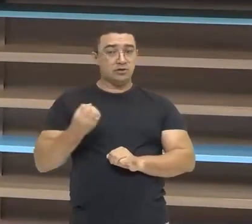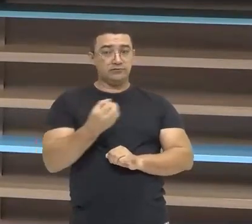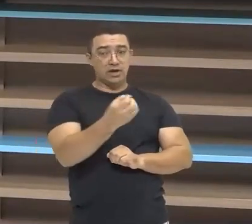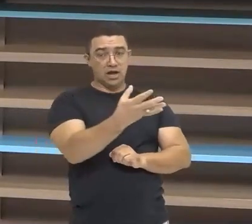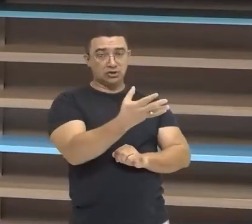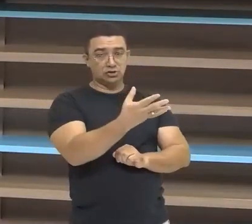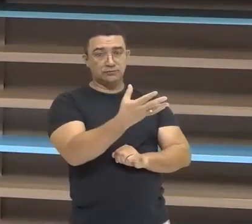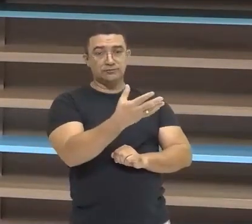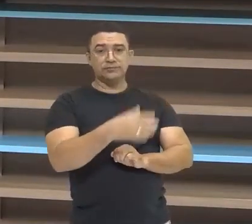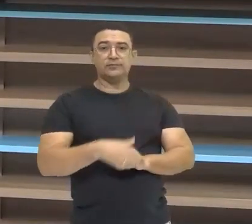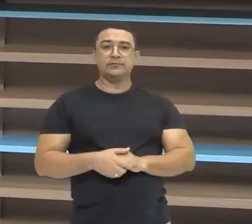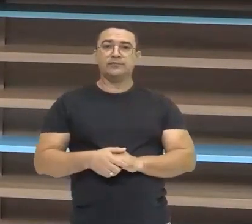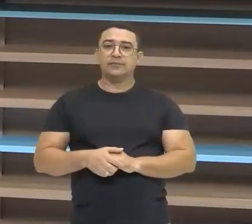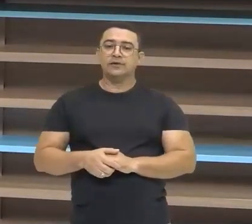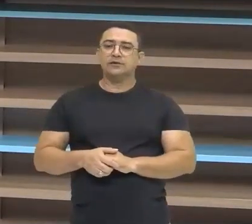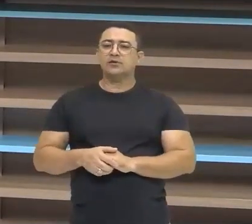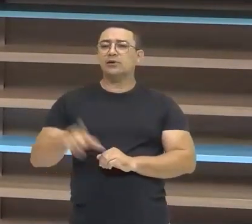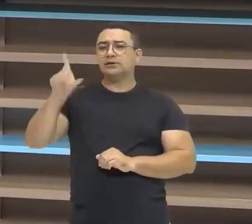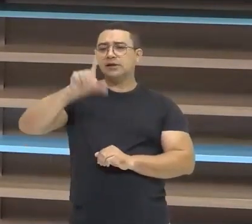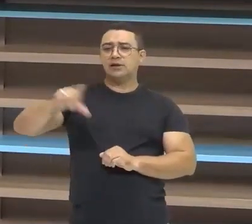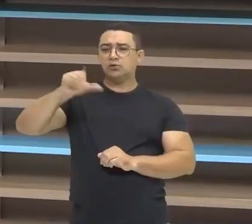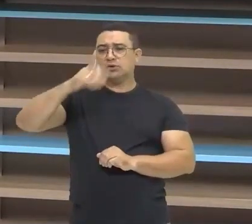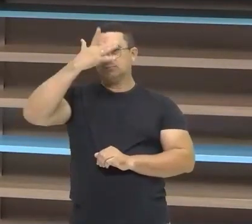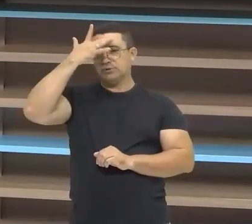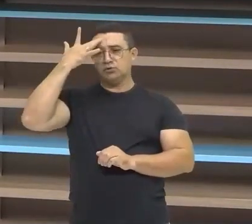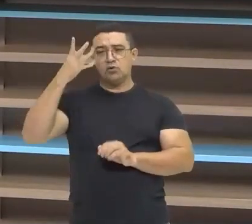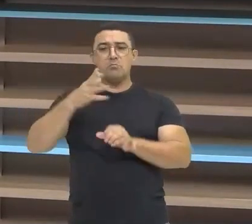da literatura de viagem, da literatura